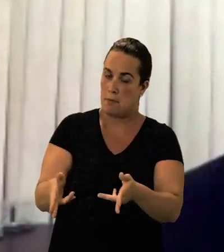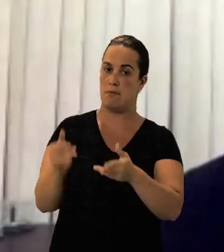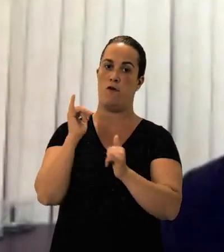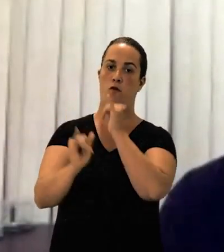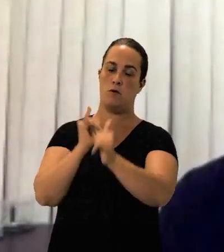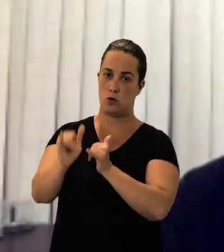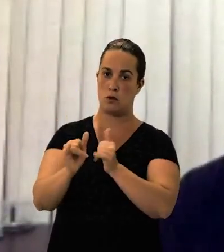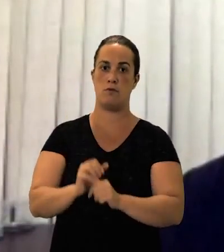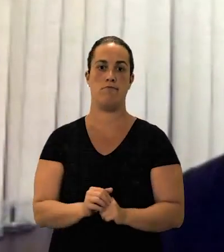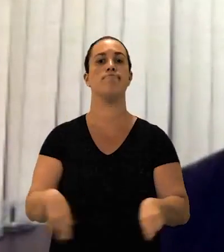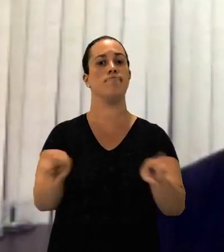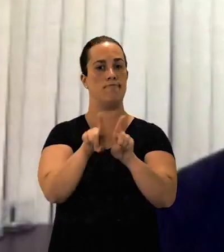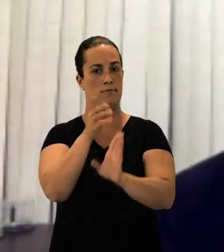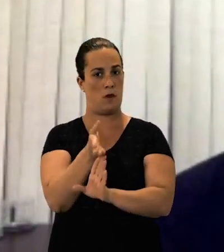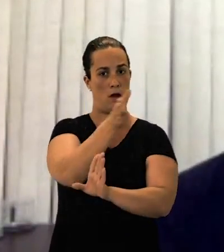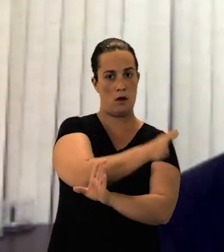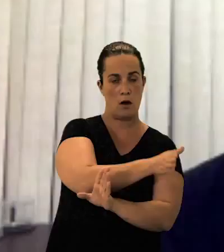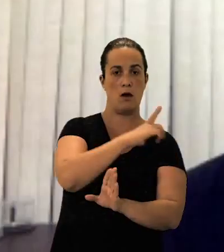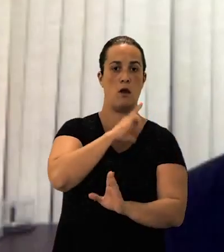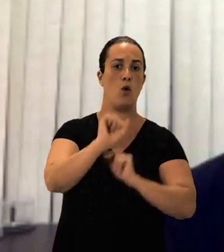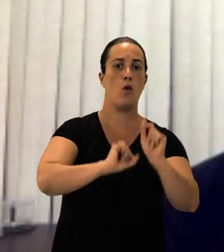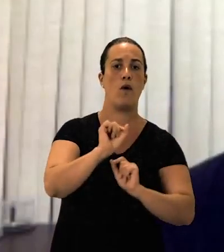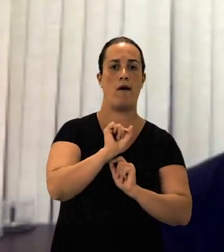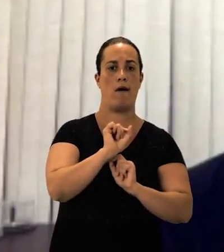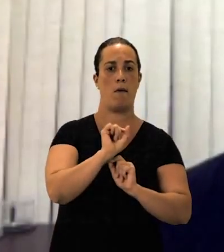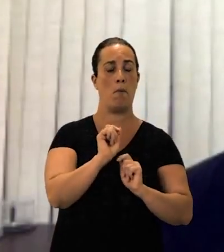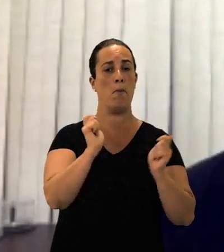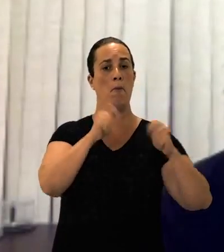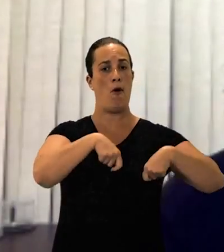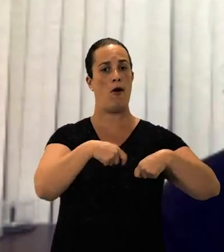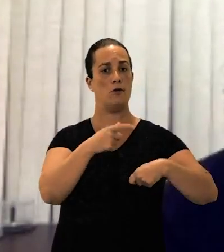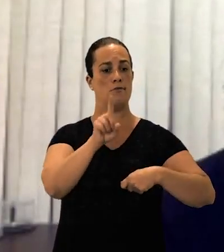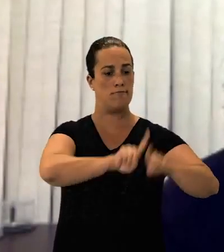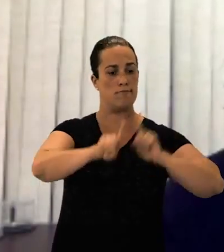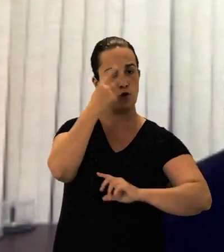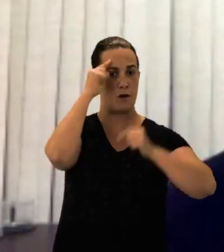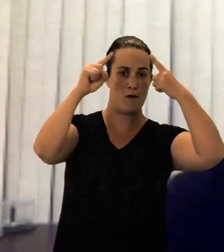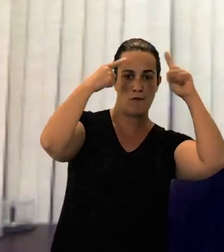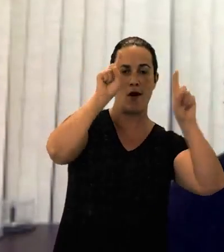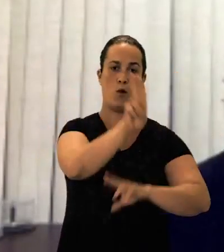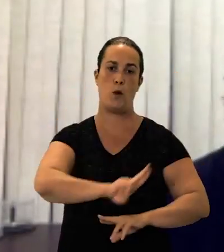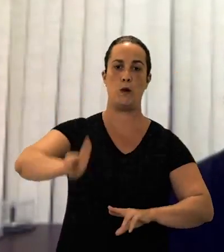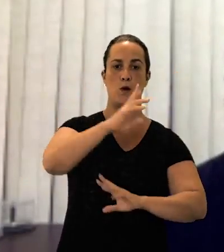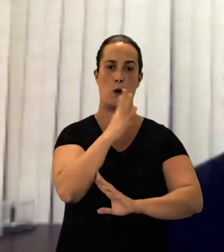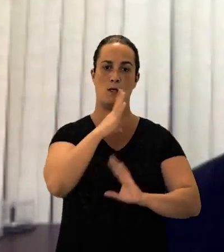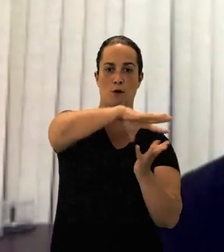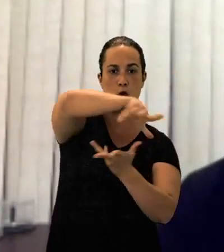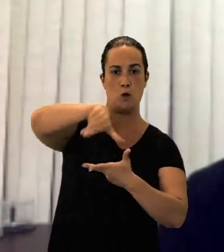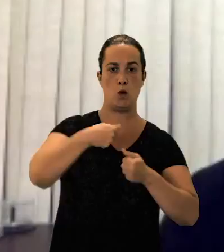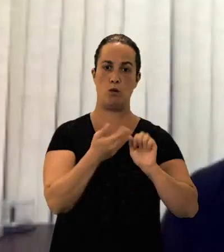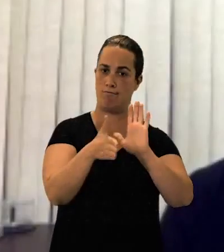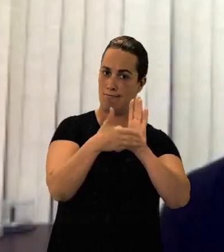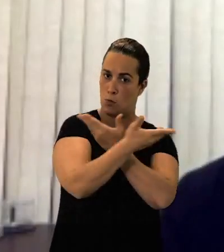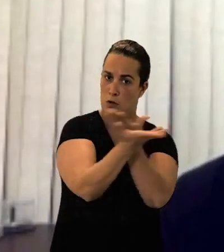informações, e também de ser onde você pode, de certa maneira, utilizar a sua criatividade, o seu conhecimento de mundo e estar